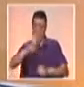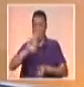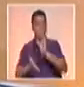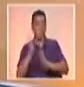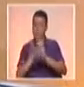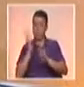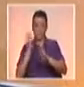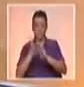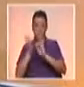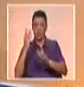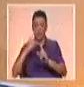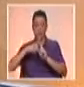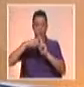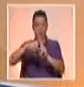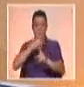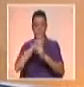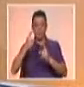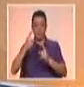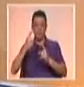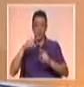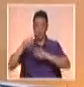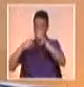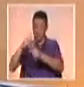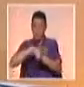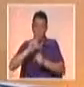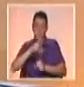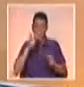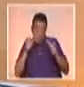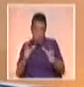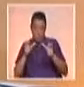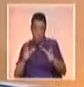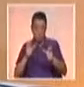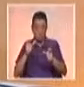urgência, sim, porque as outras podem ser mais controladas, claro, não é? Em termos